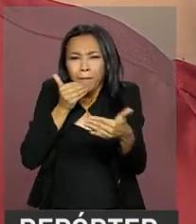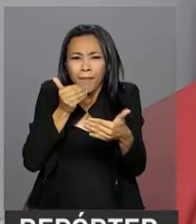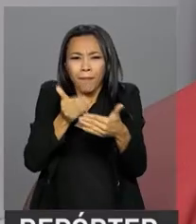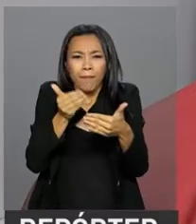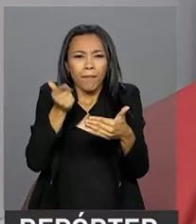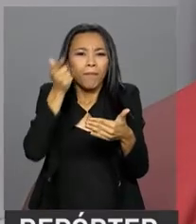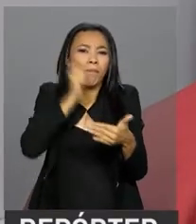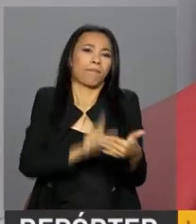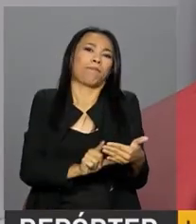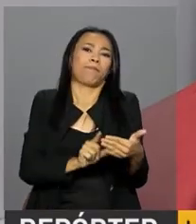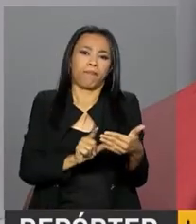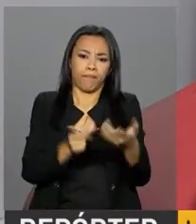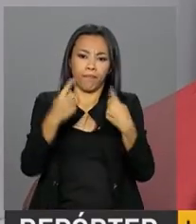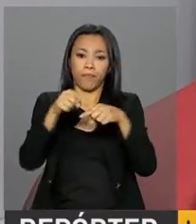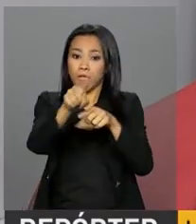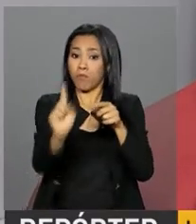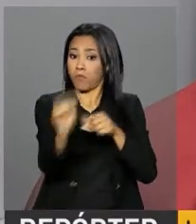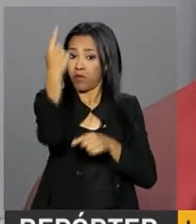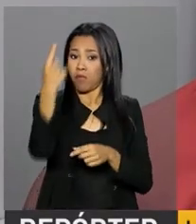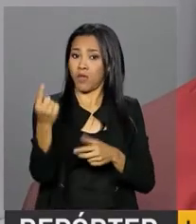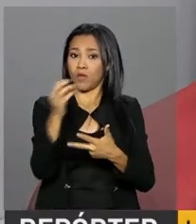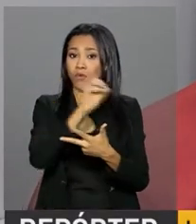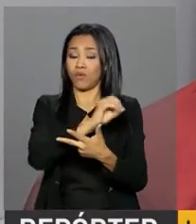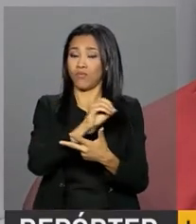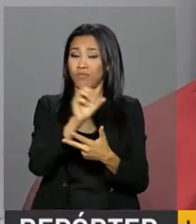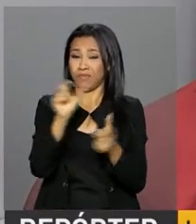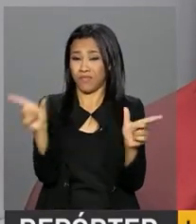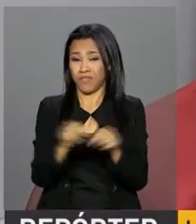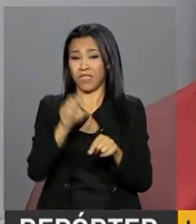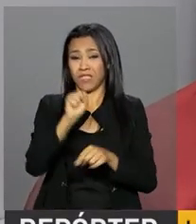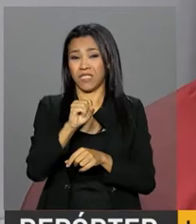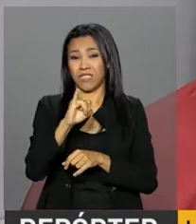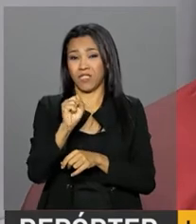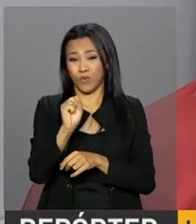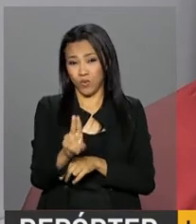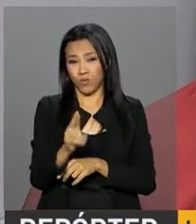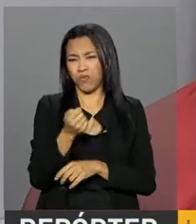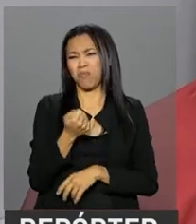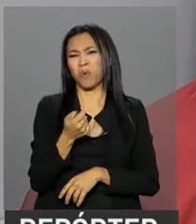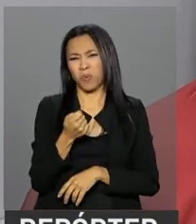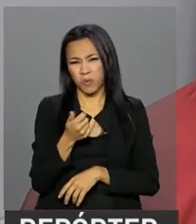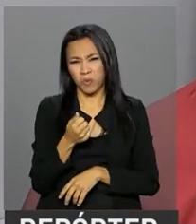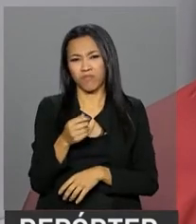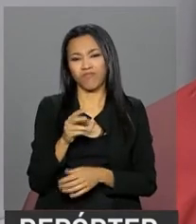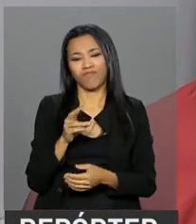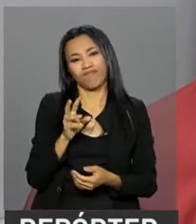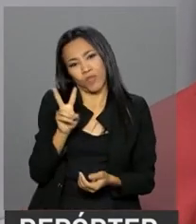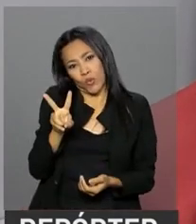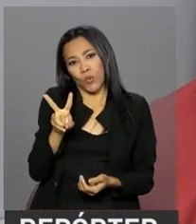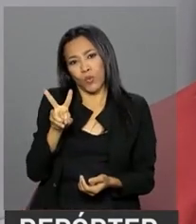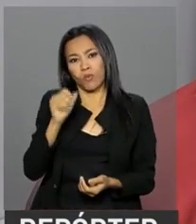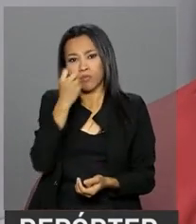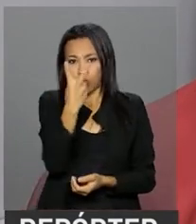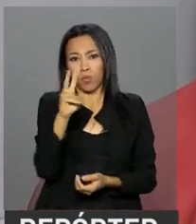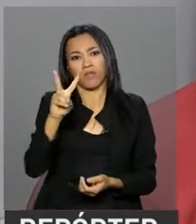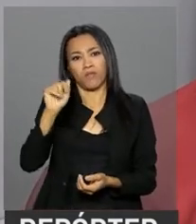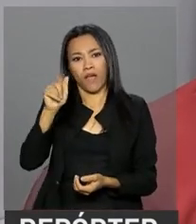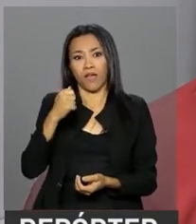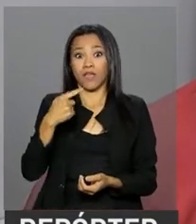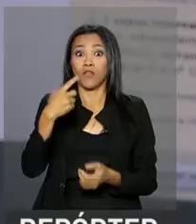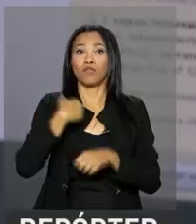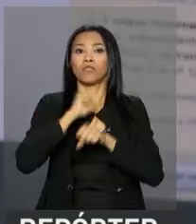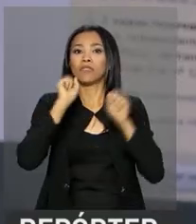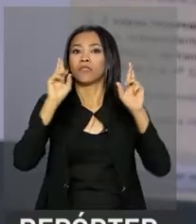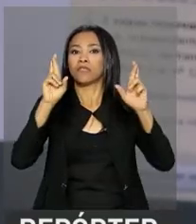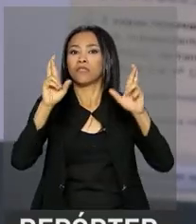perto. No primeiro SISU, infelizmente, eu fiquei por muito pouco, por duas vagas. E estou na esperança de ser chamado na segunda